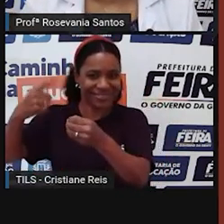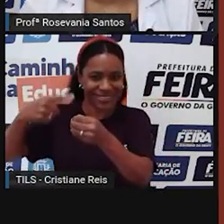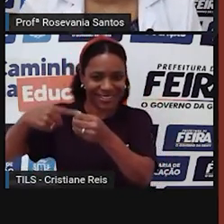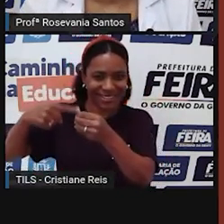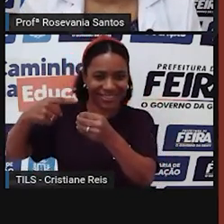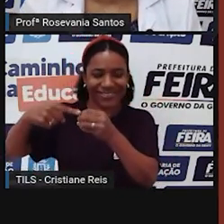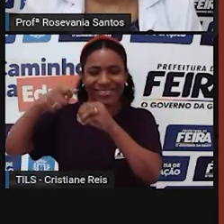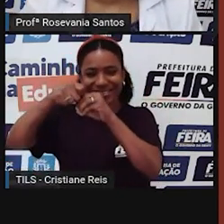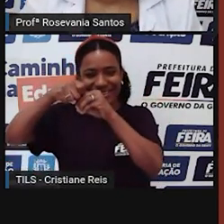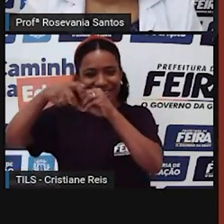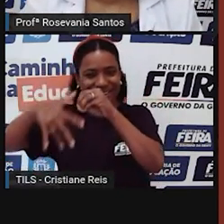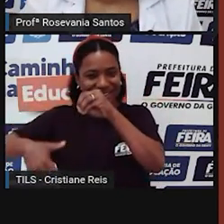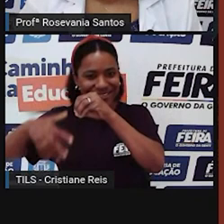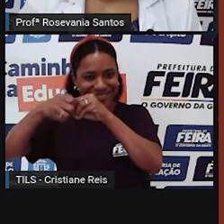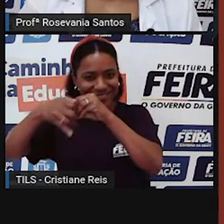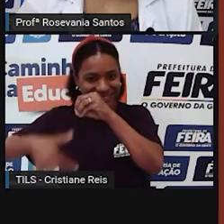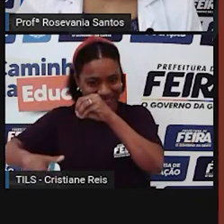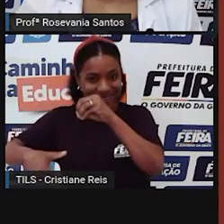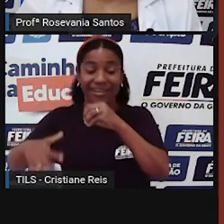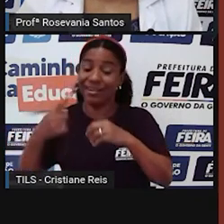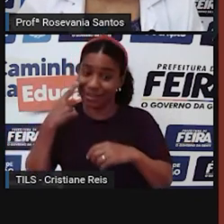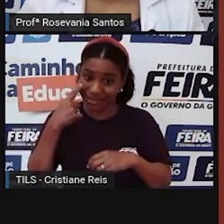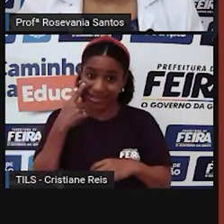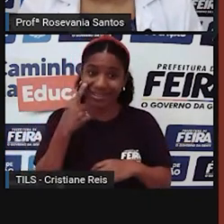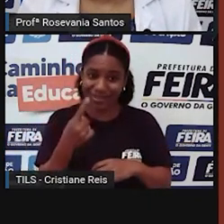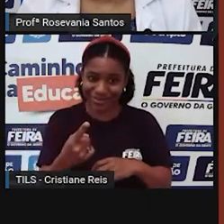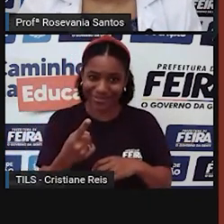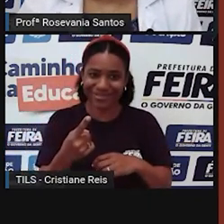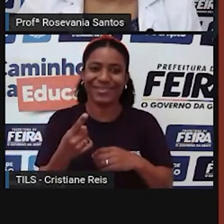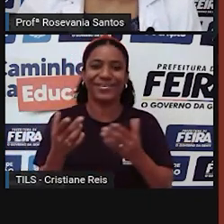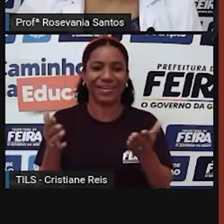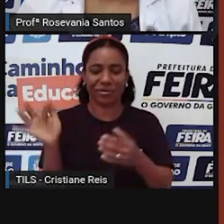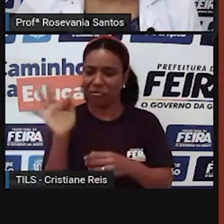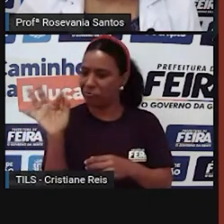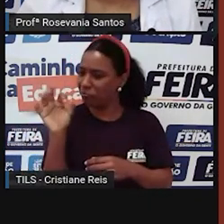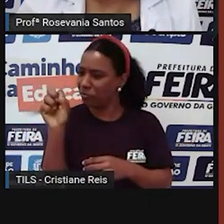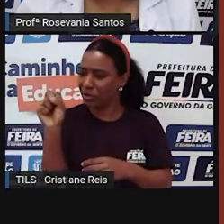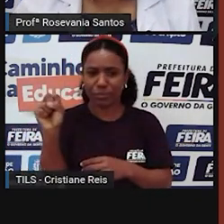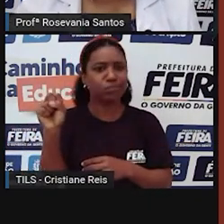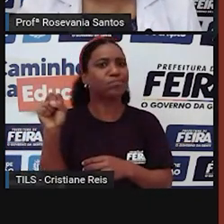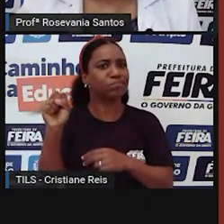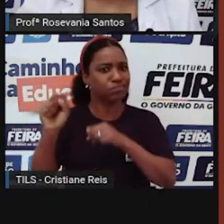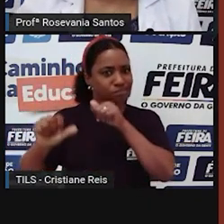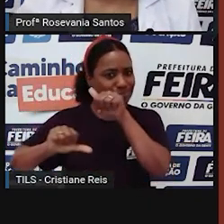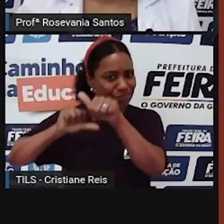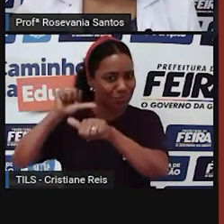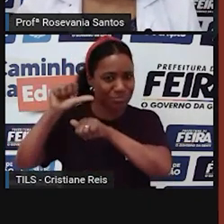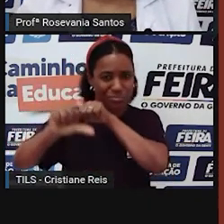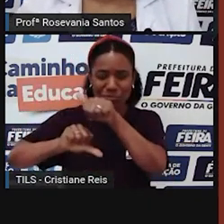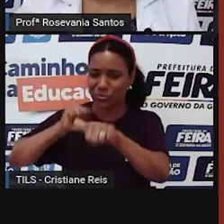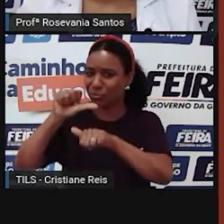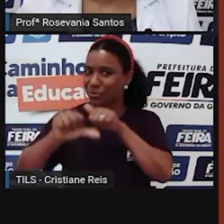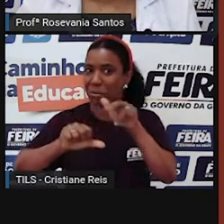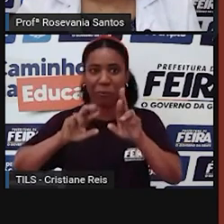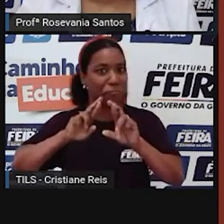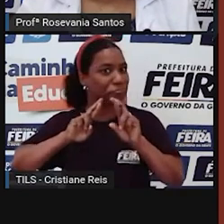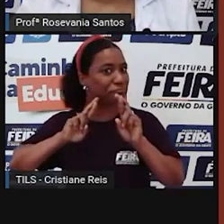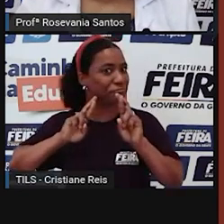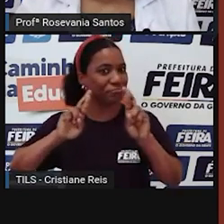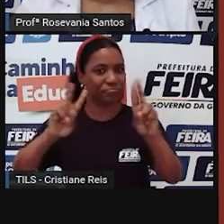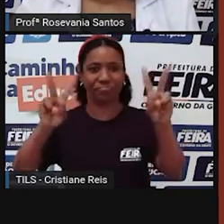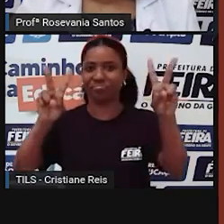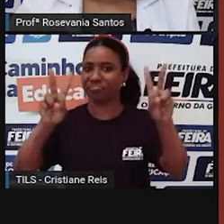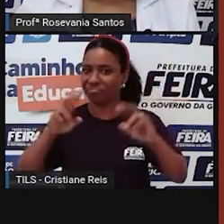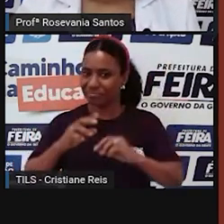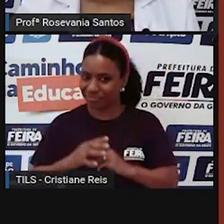só para relembrar mais uma vez a nossa cidade. E aí vocês percebam que o nosso espaço já está completamente alterado, o homem